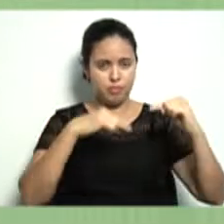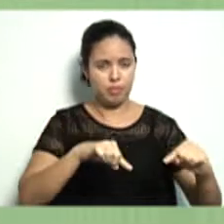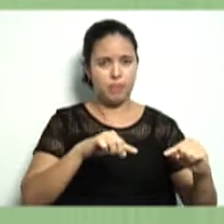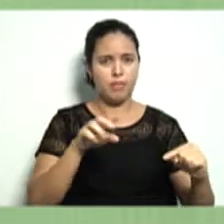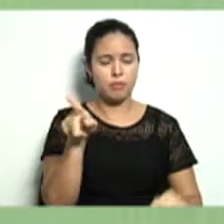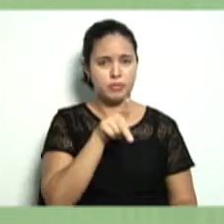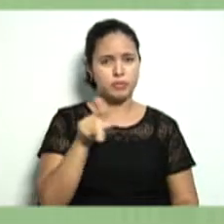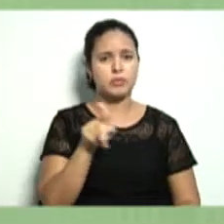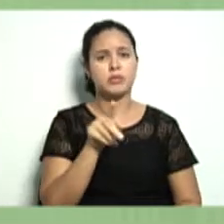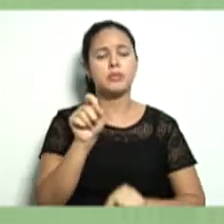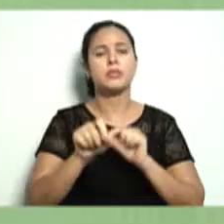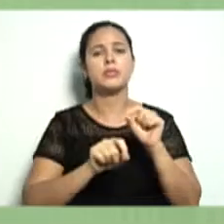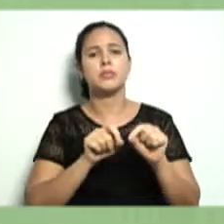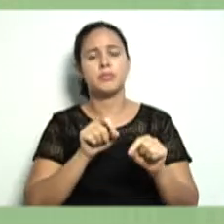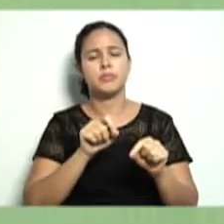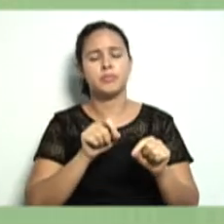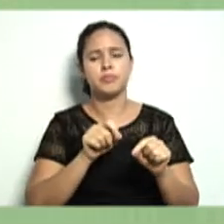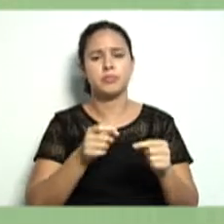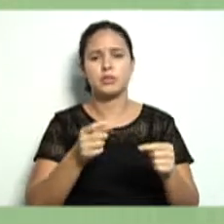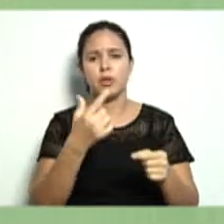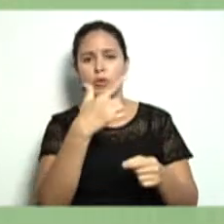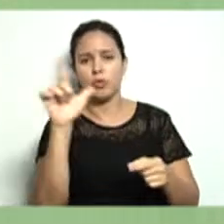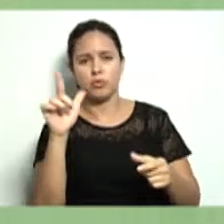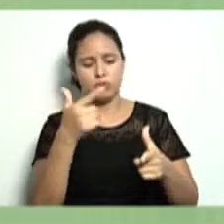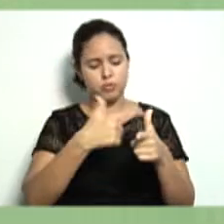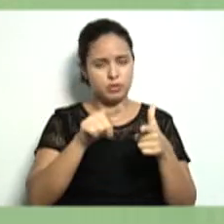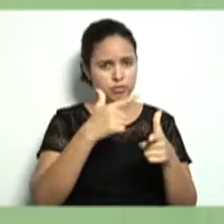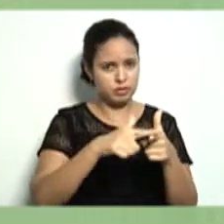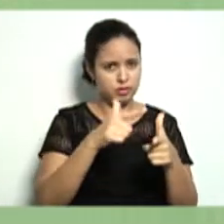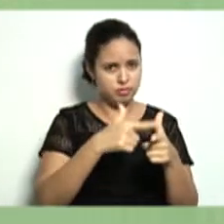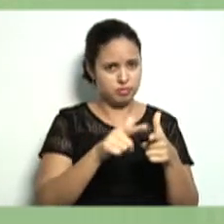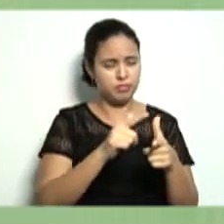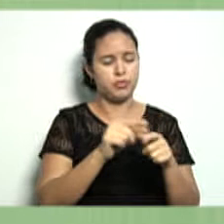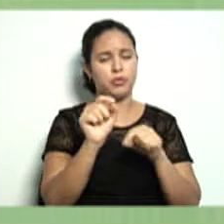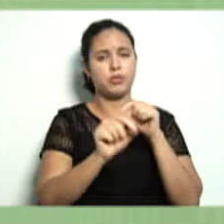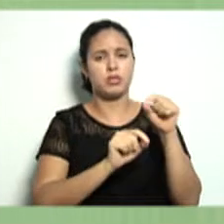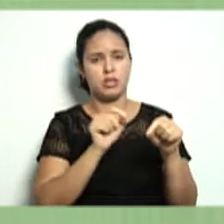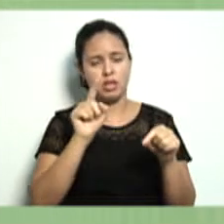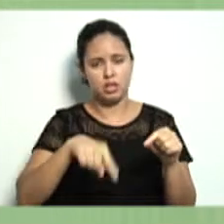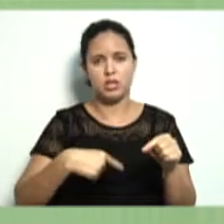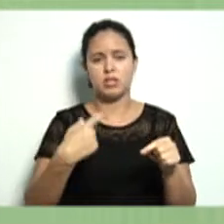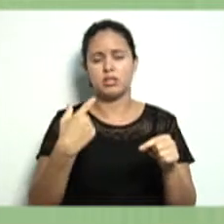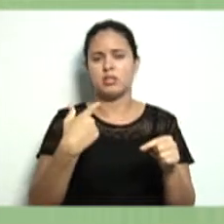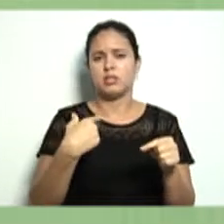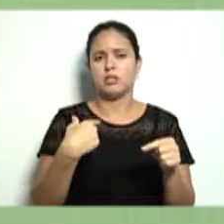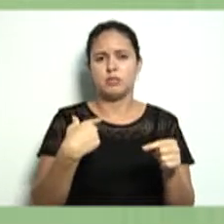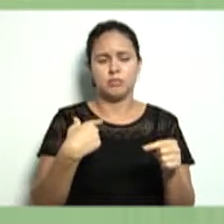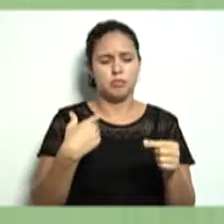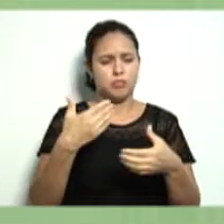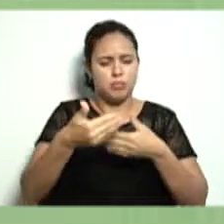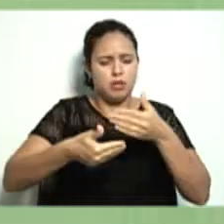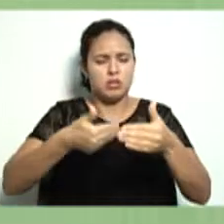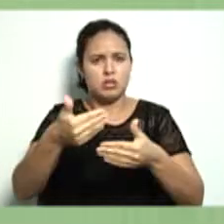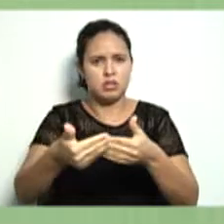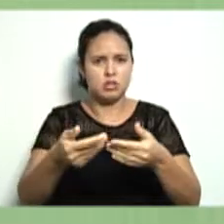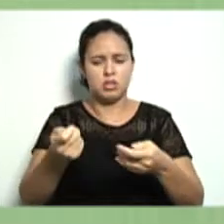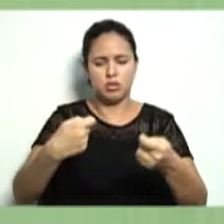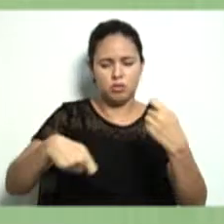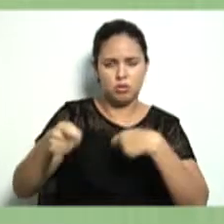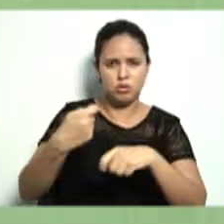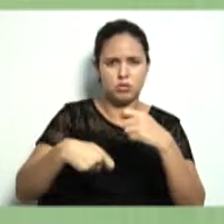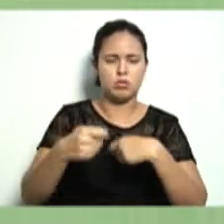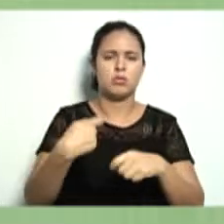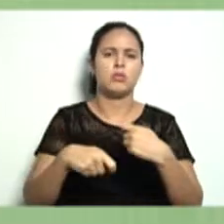problema é não atender os processos, aliás, não entender os processos de negócios econômicos.